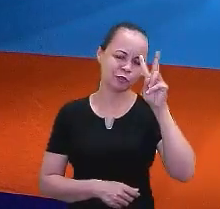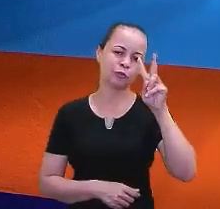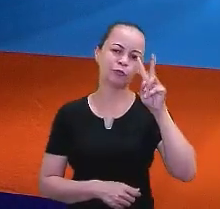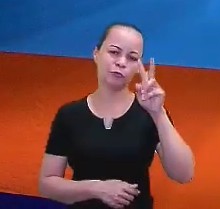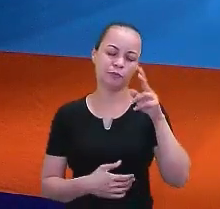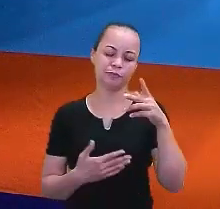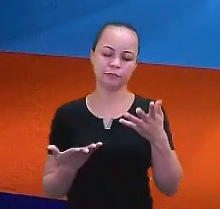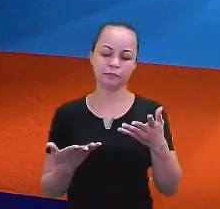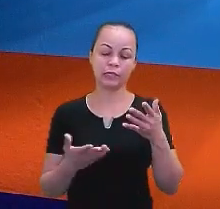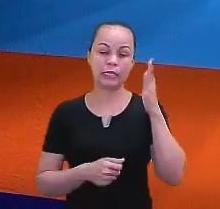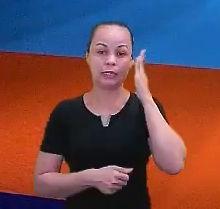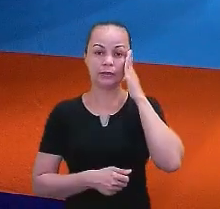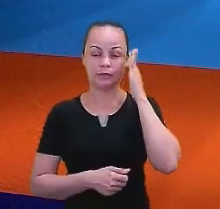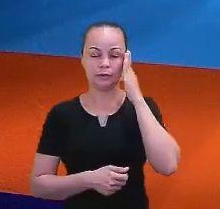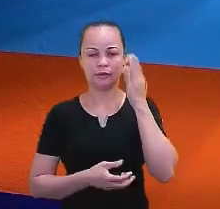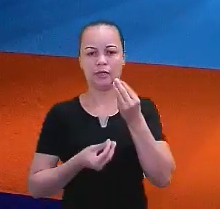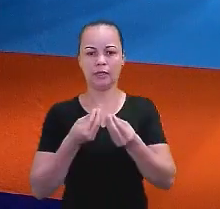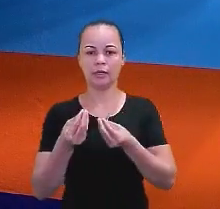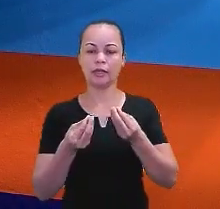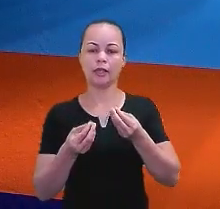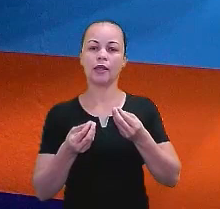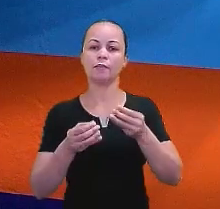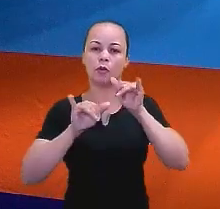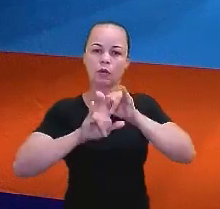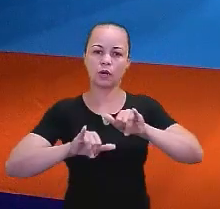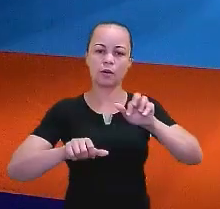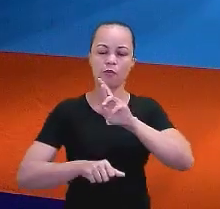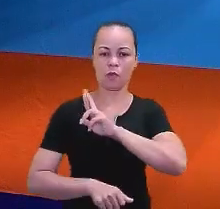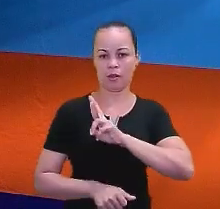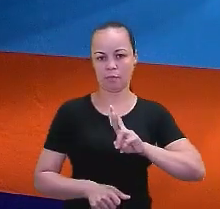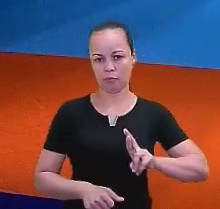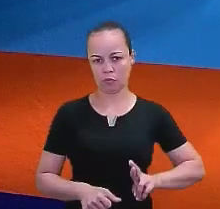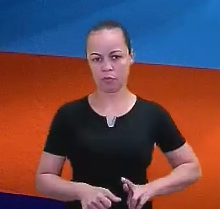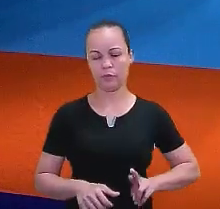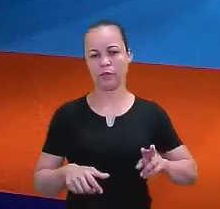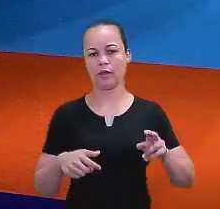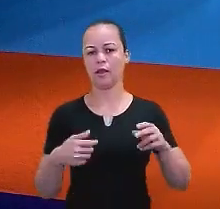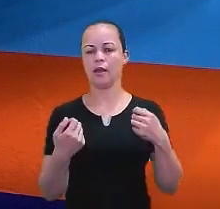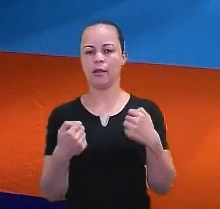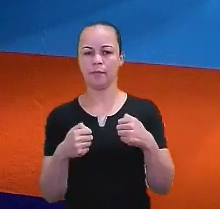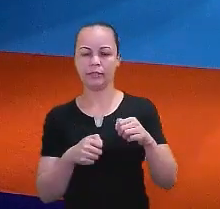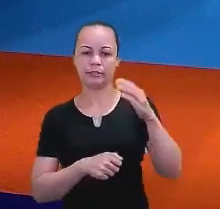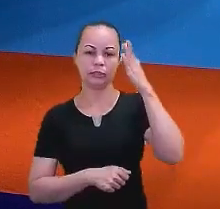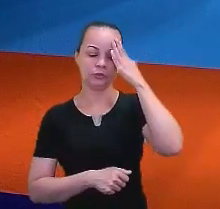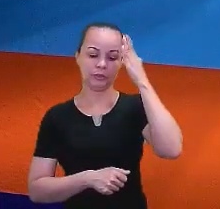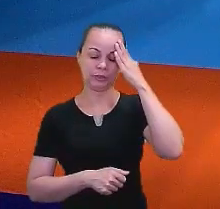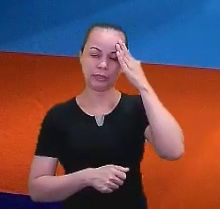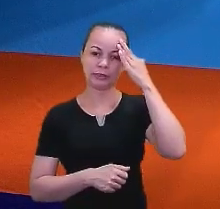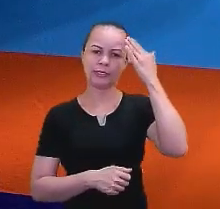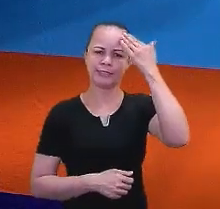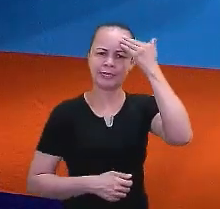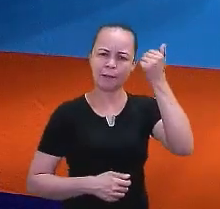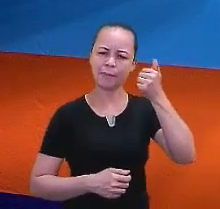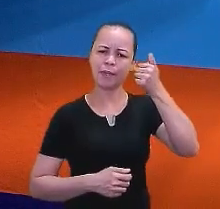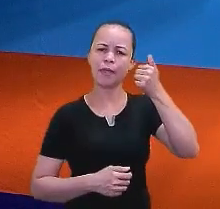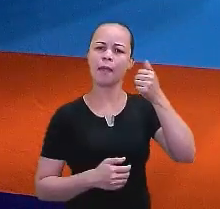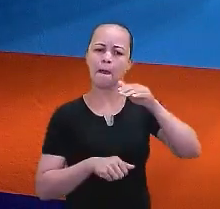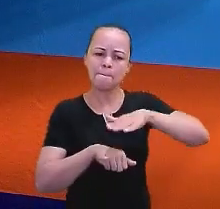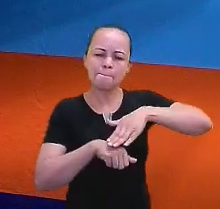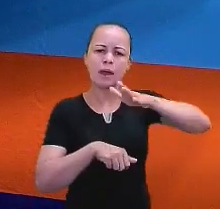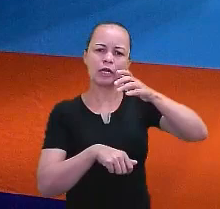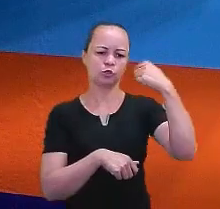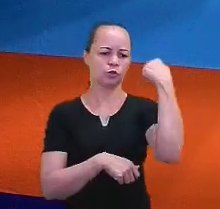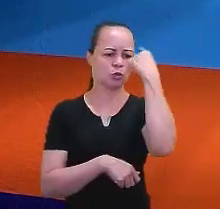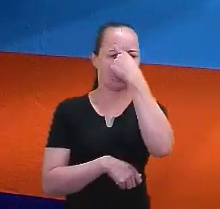entendermos quem proclamou a República, é importante a gente saber muito mais do que o rosto deles, o que